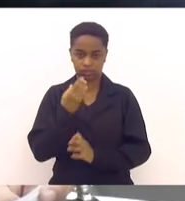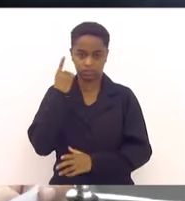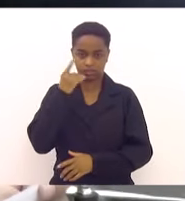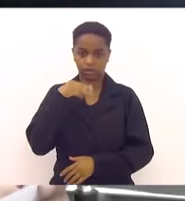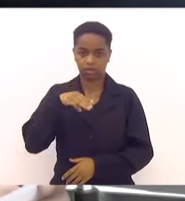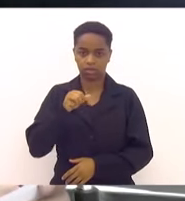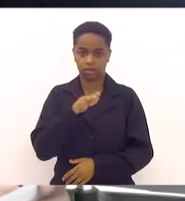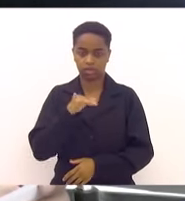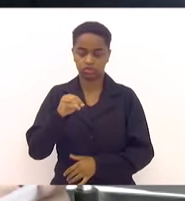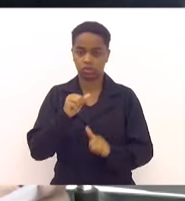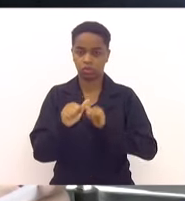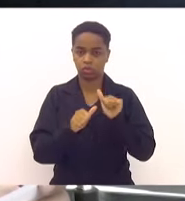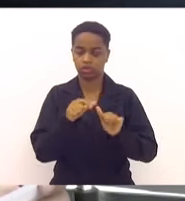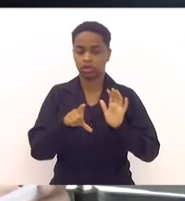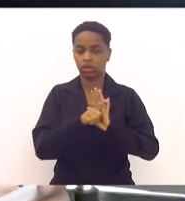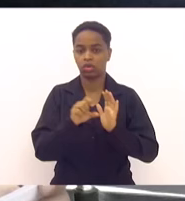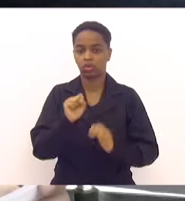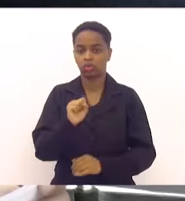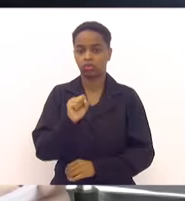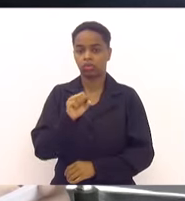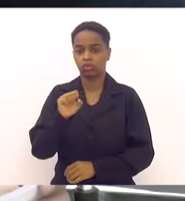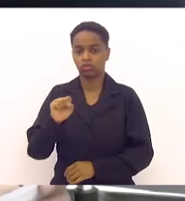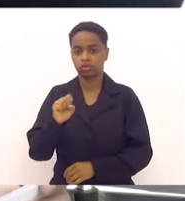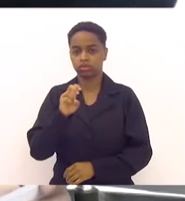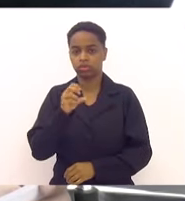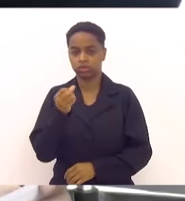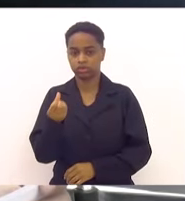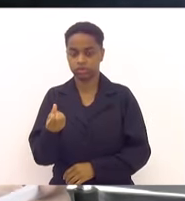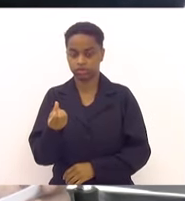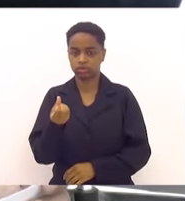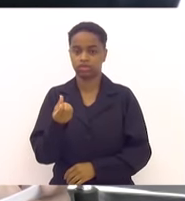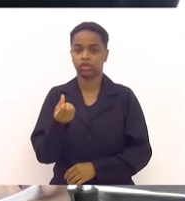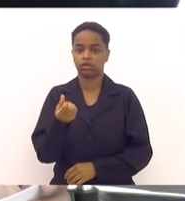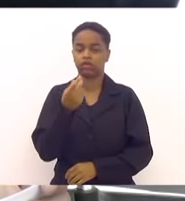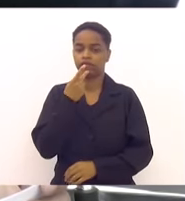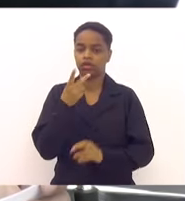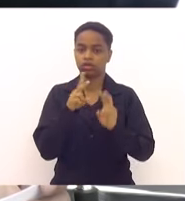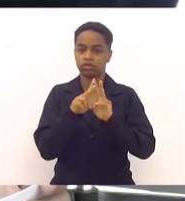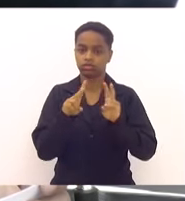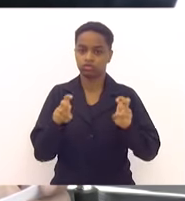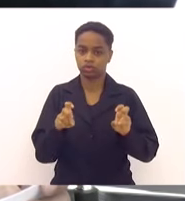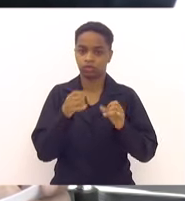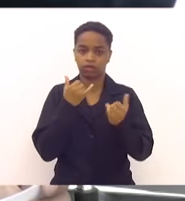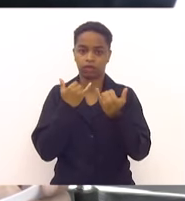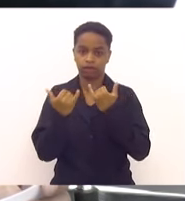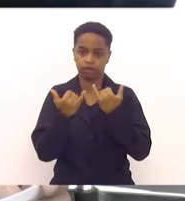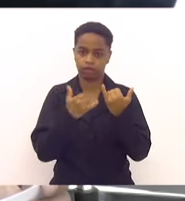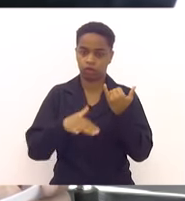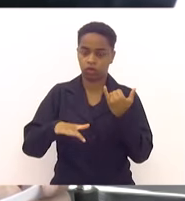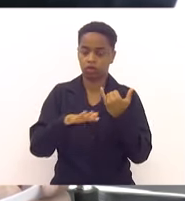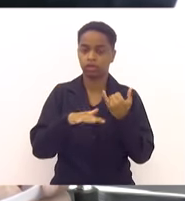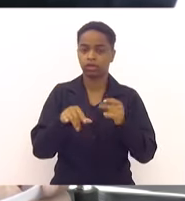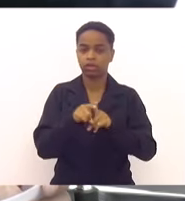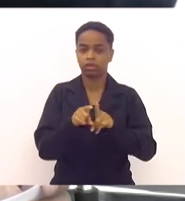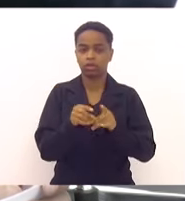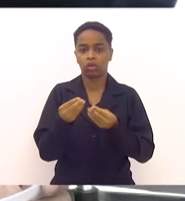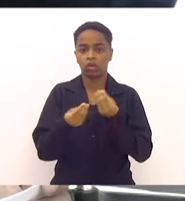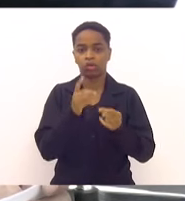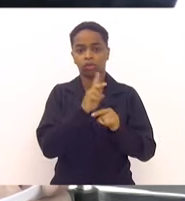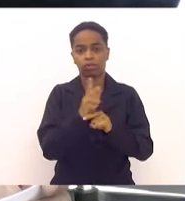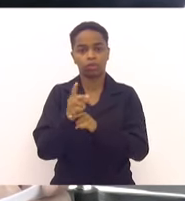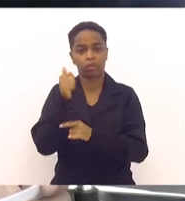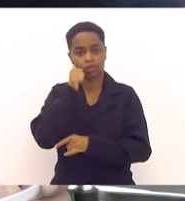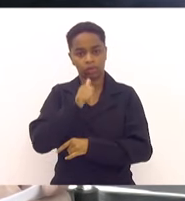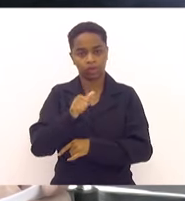Lei 8.856, de 29 de maio de 2020, para dispor acerca dos meios de informações sobre as medidas de proteção para